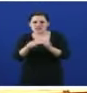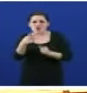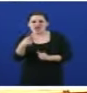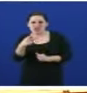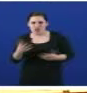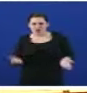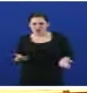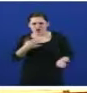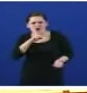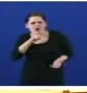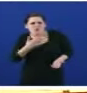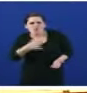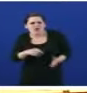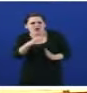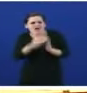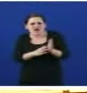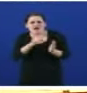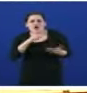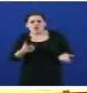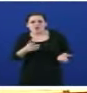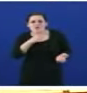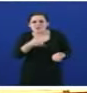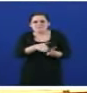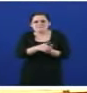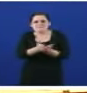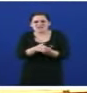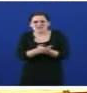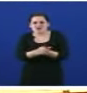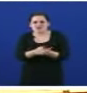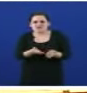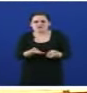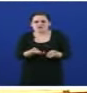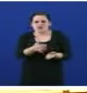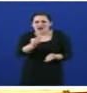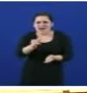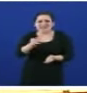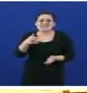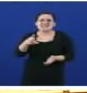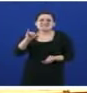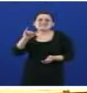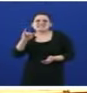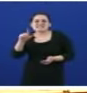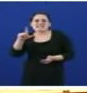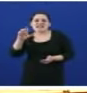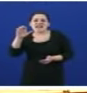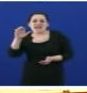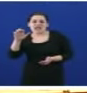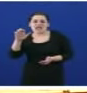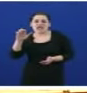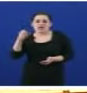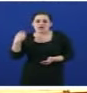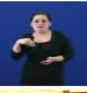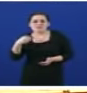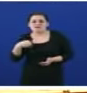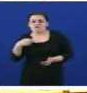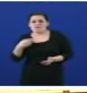Como é que baixou a 20 céntimos o kilo mentre o mercado está inundado de mesillón chileno sen que o seu goberno faga absolutamente nada para